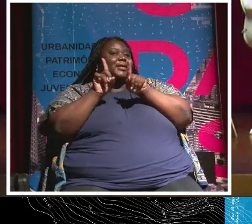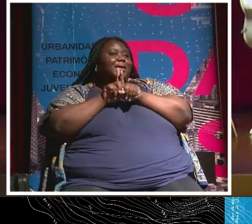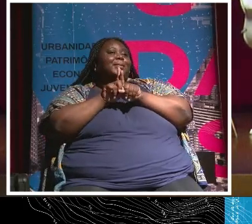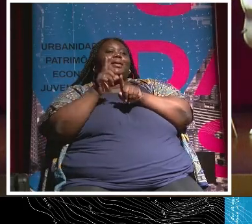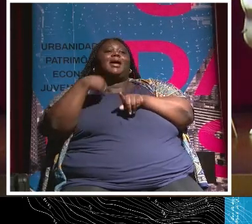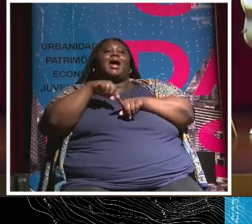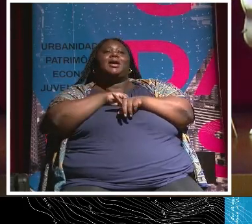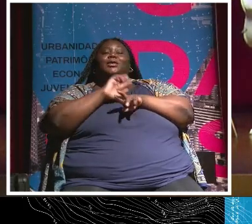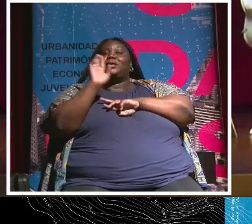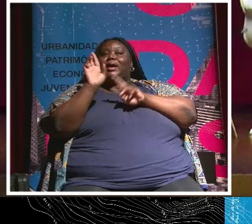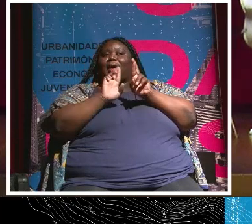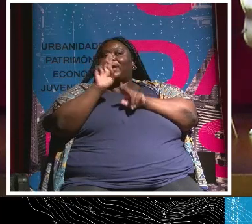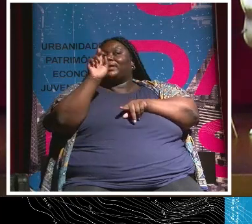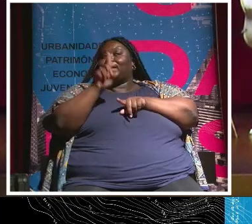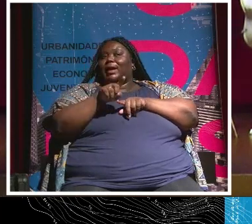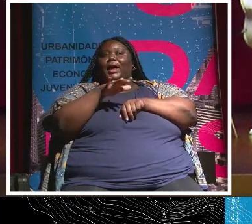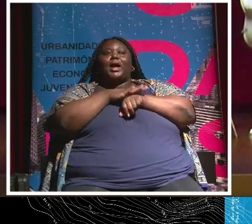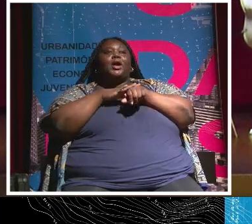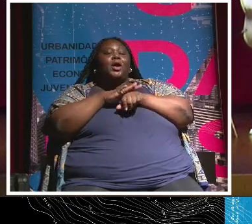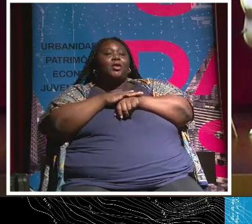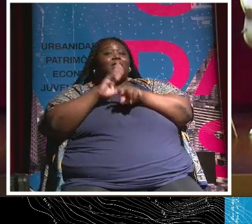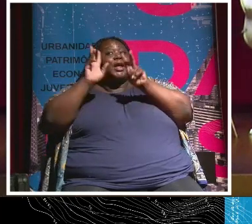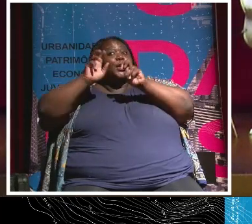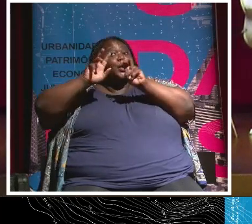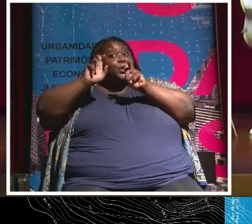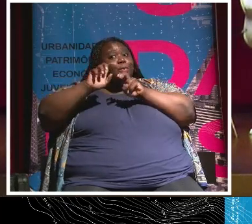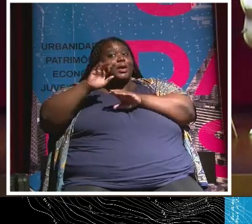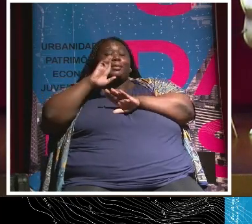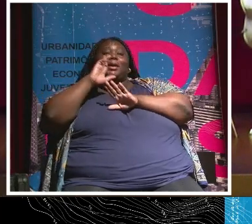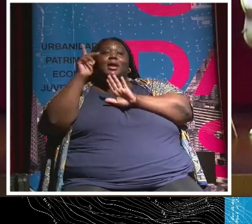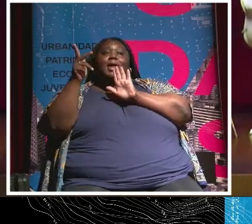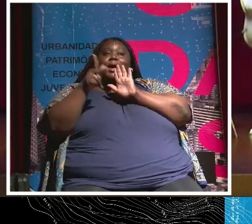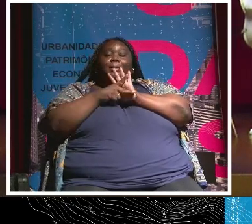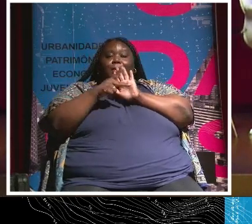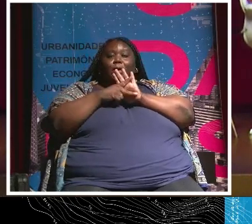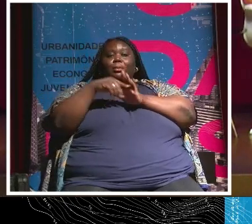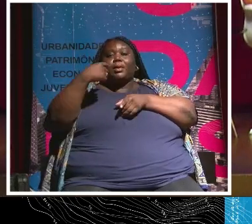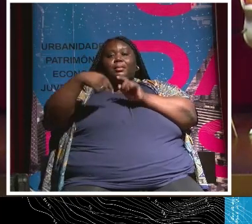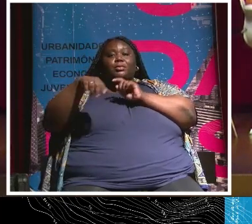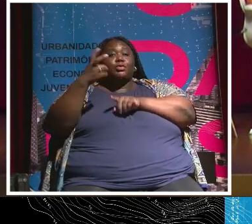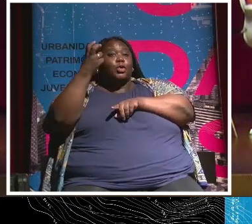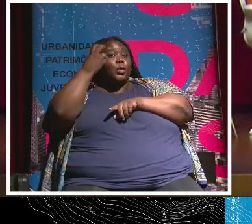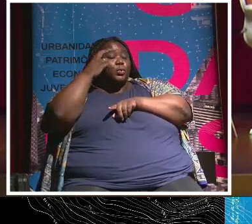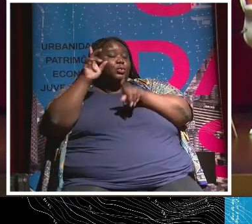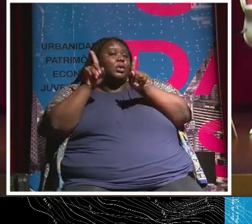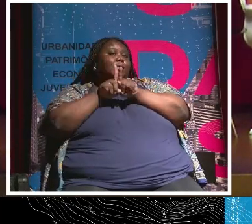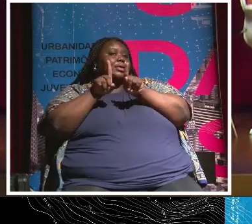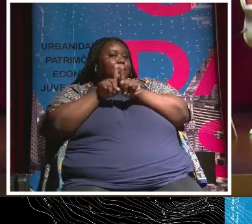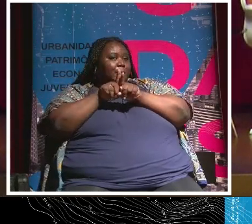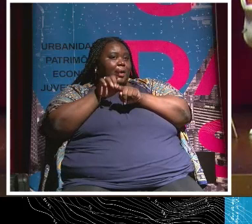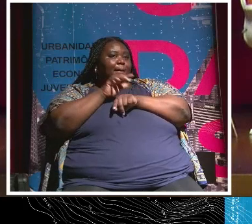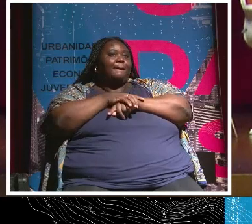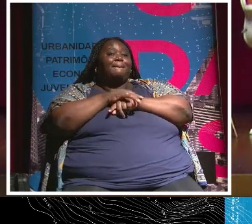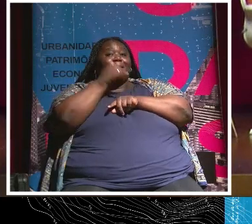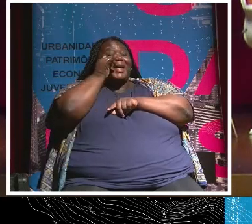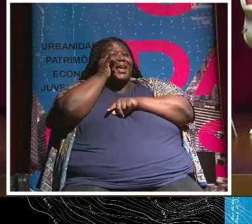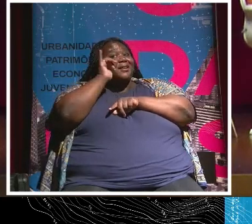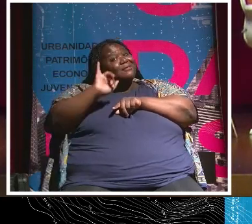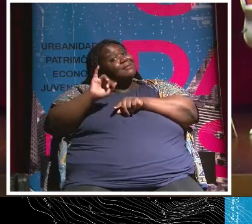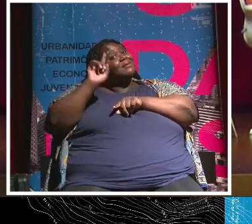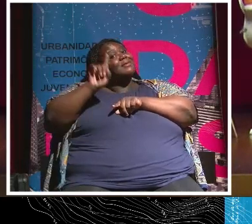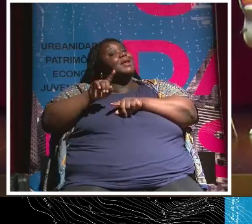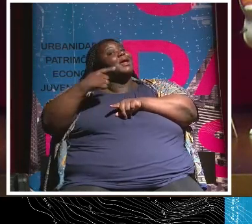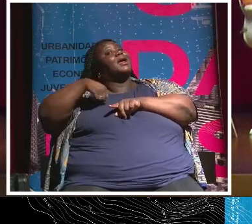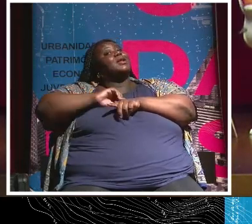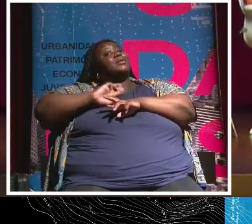essa relação seja discutida nos termos da própria política cultural também, não é? E evitar que essa